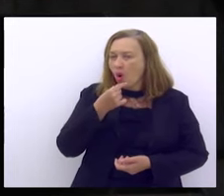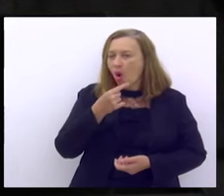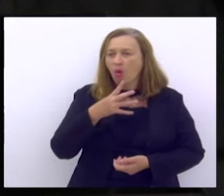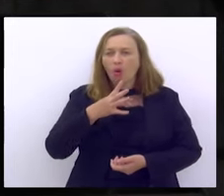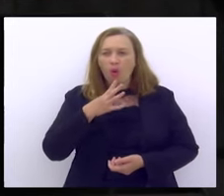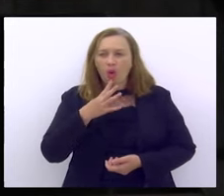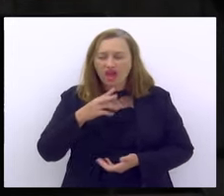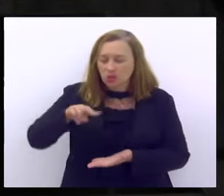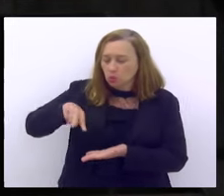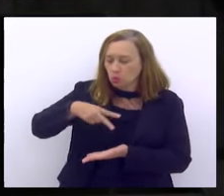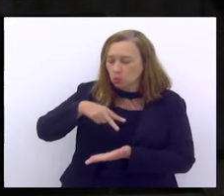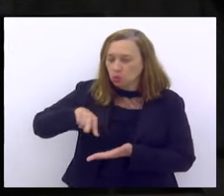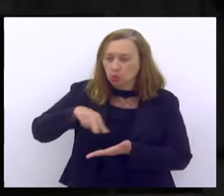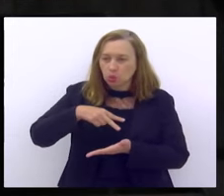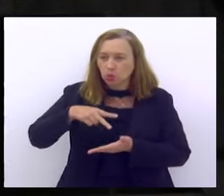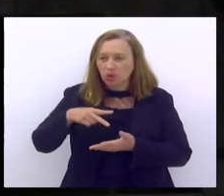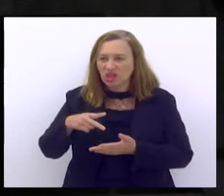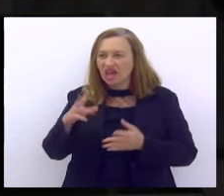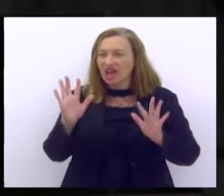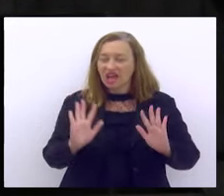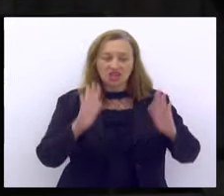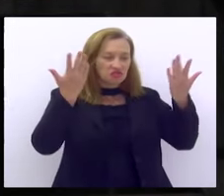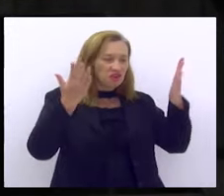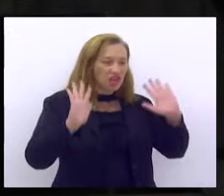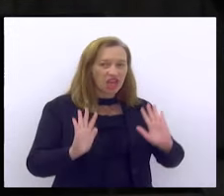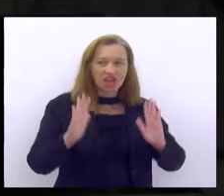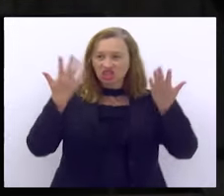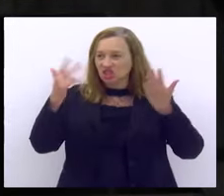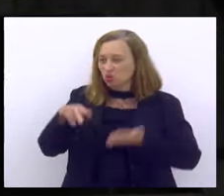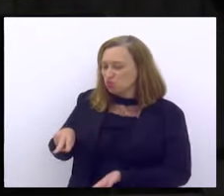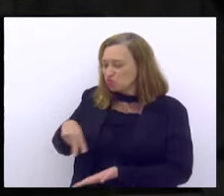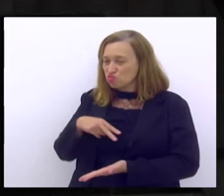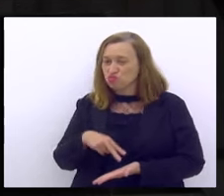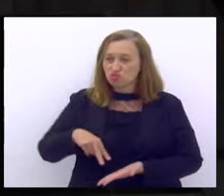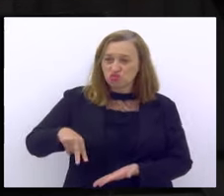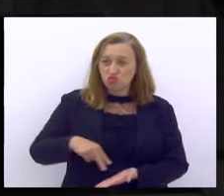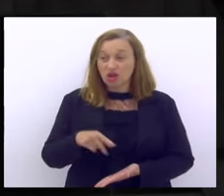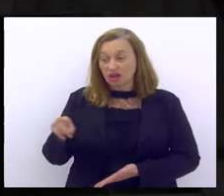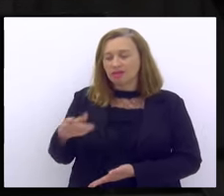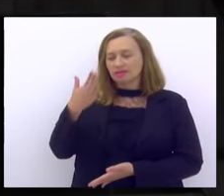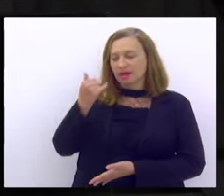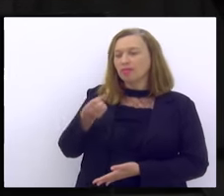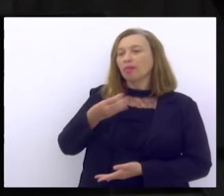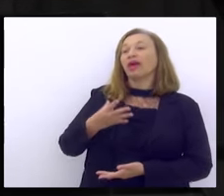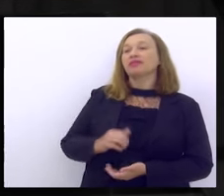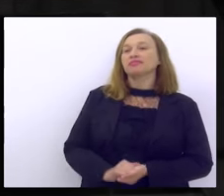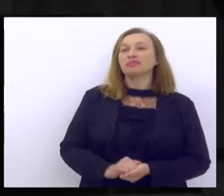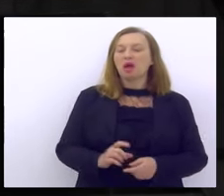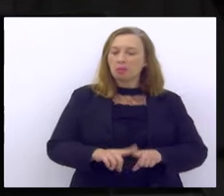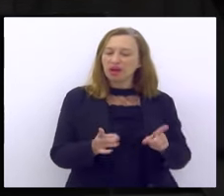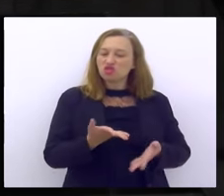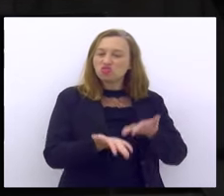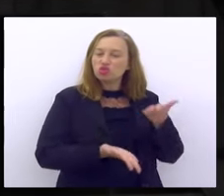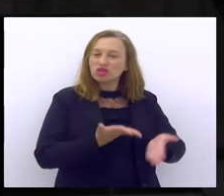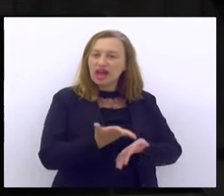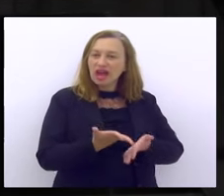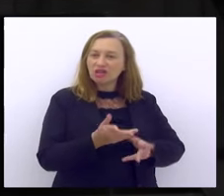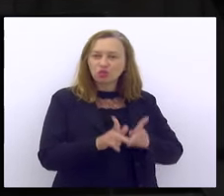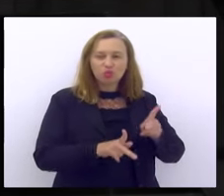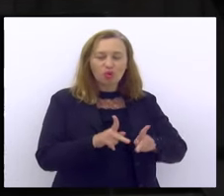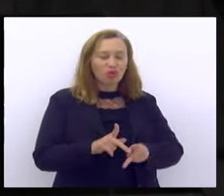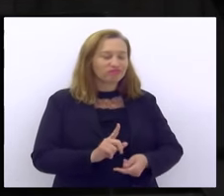gente vê os vídeos por aí, ele fazendo dancinhas, né? Isso aí ele sabe fazer muito bem. Mas cuidar do